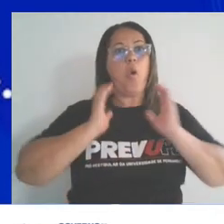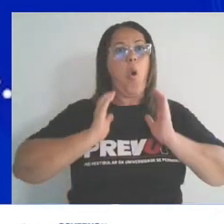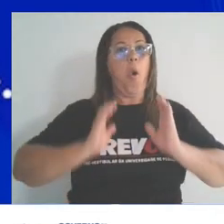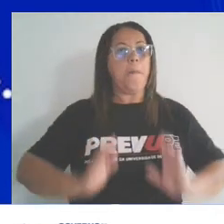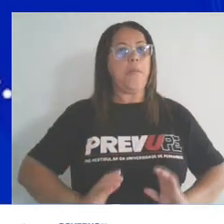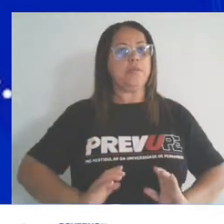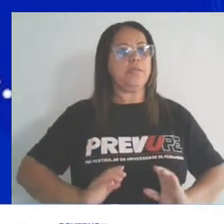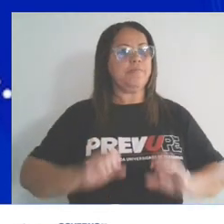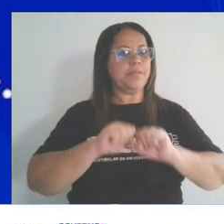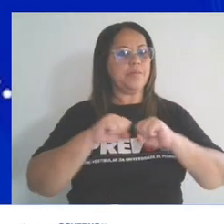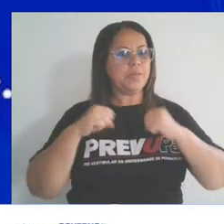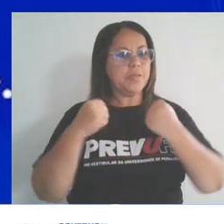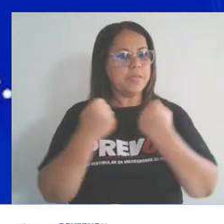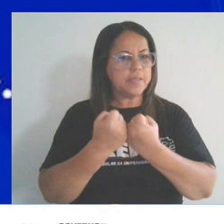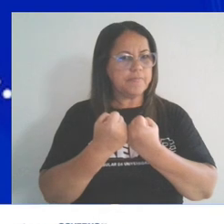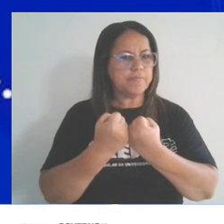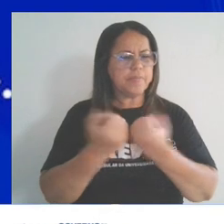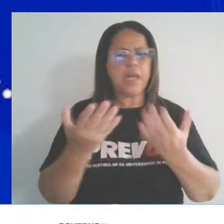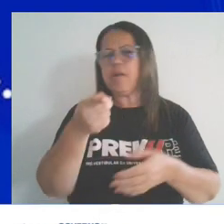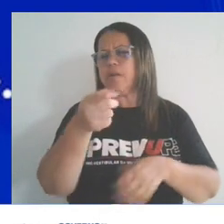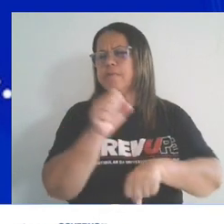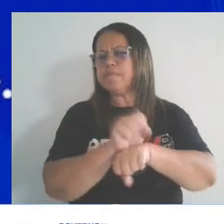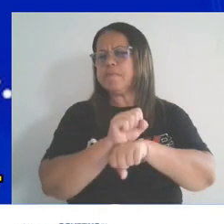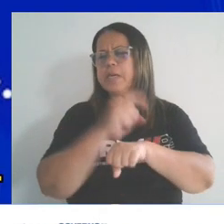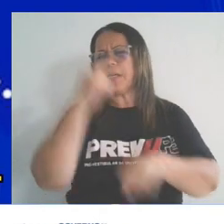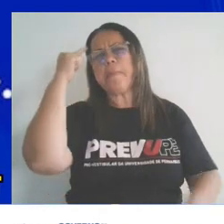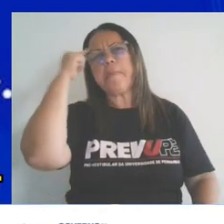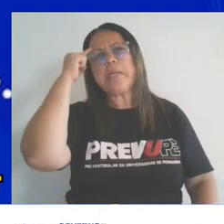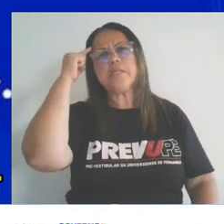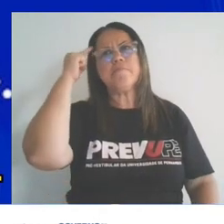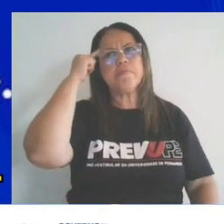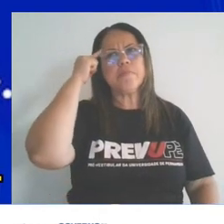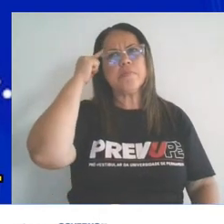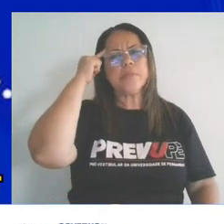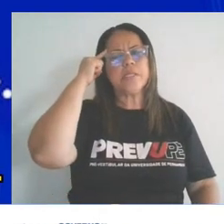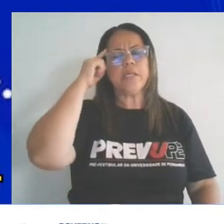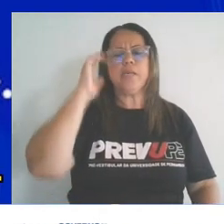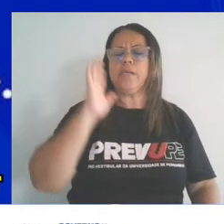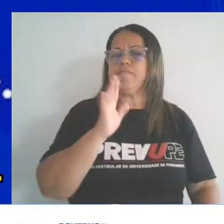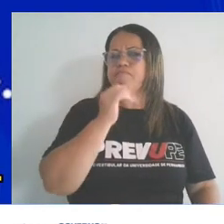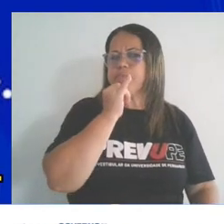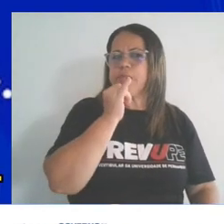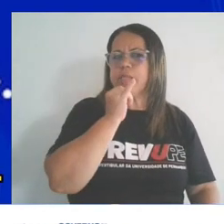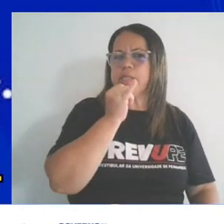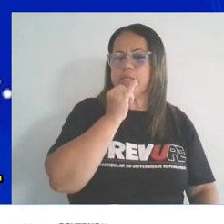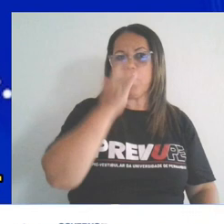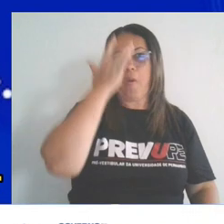social. Para um pouquinho e pensa comigo. Você considera que é uma